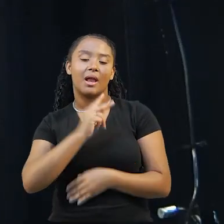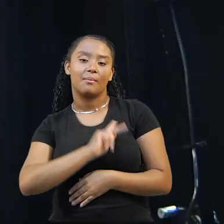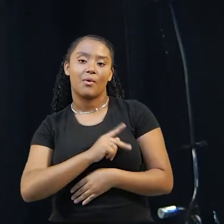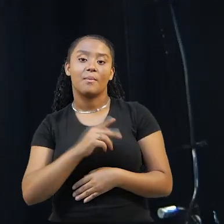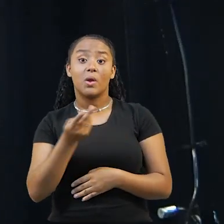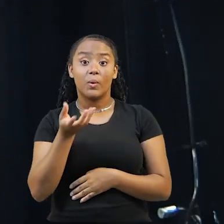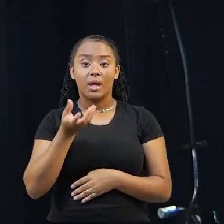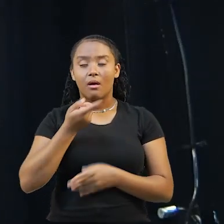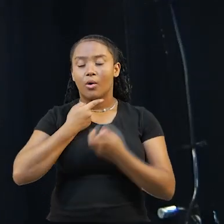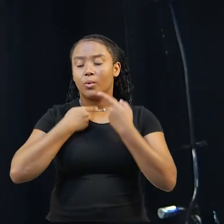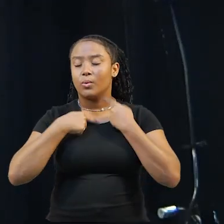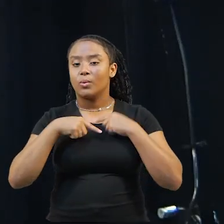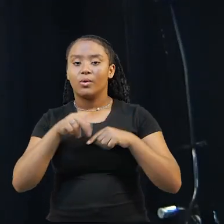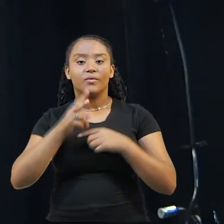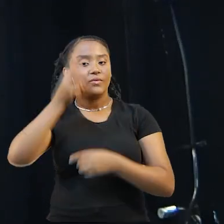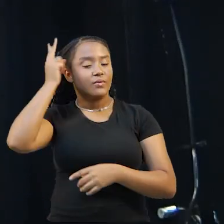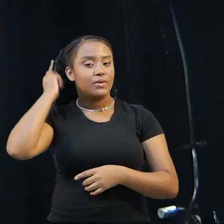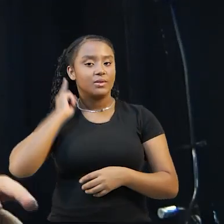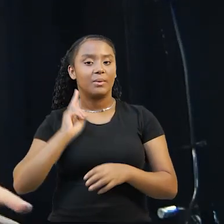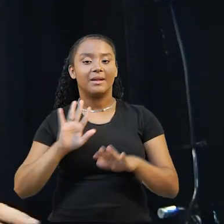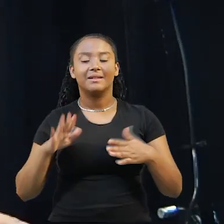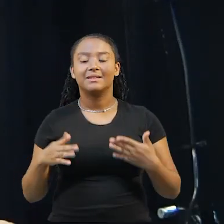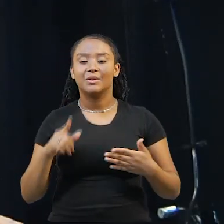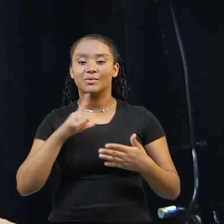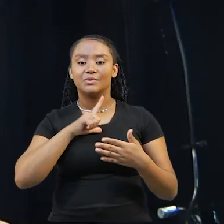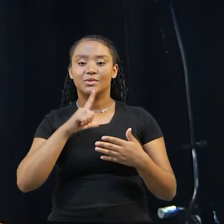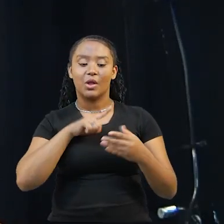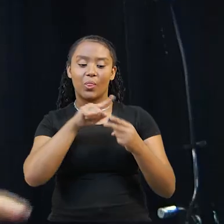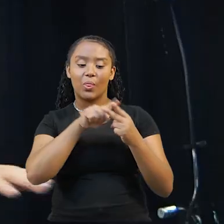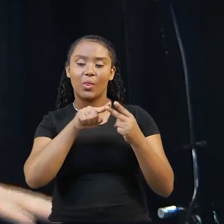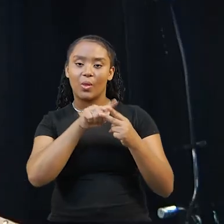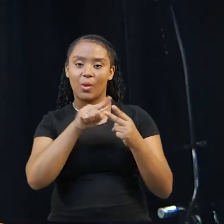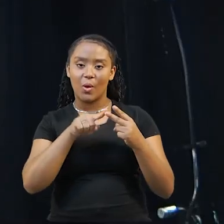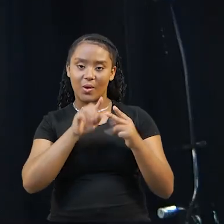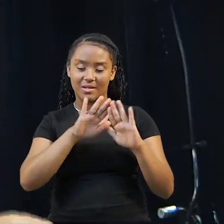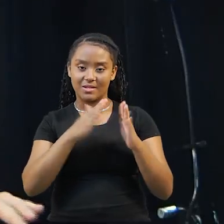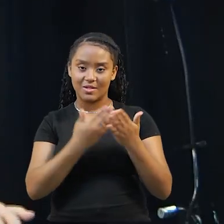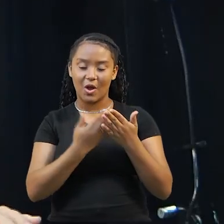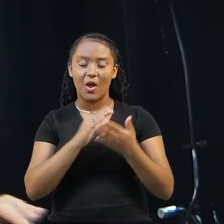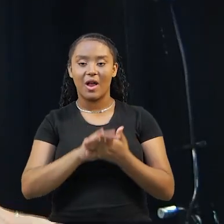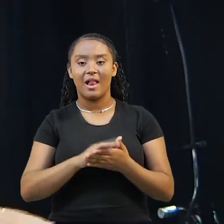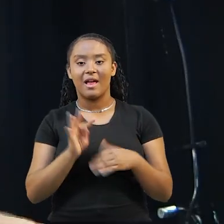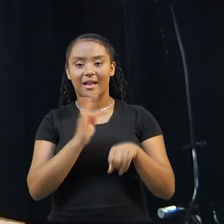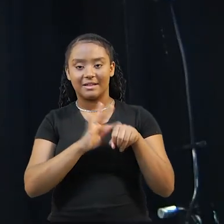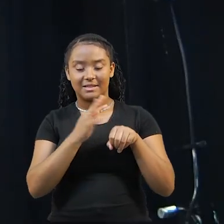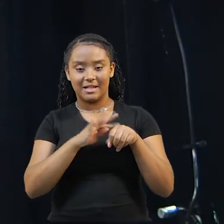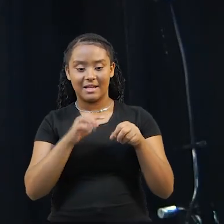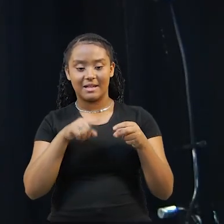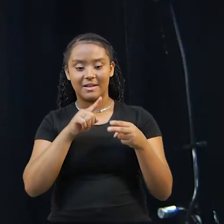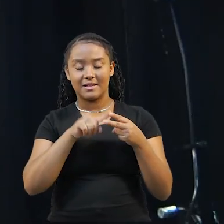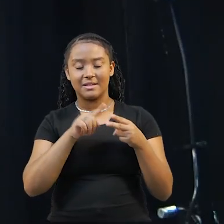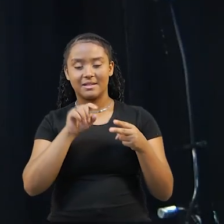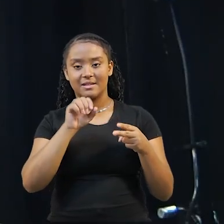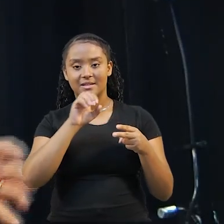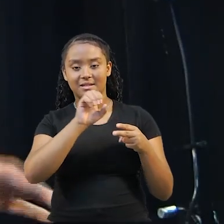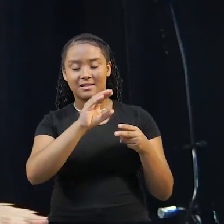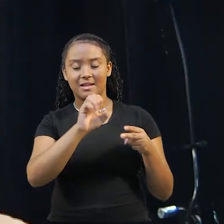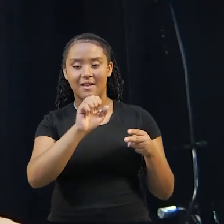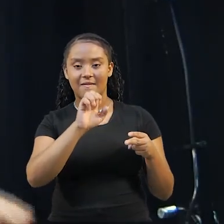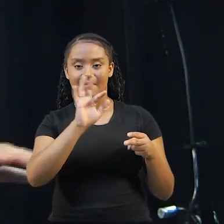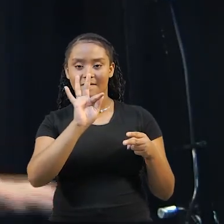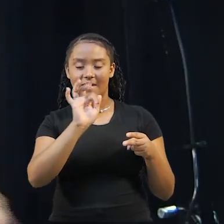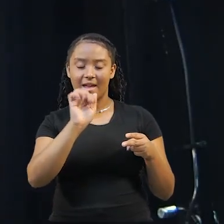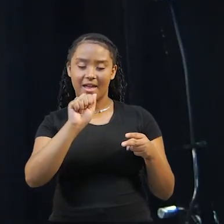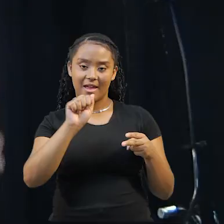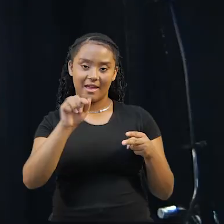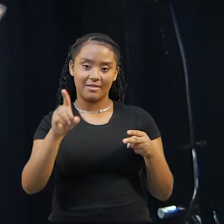fazer vestibular, assim, então 2 colégios técnicos, né, o Cefet e o Coltec, que é o colégio técnico da UFMG, são colégios